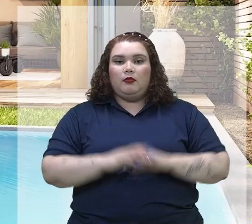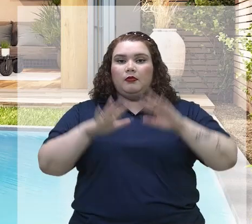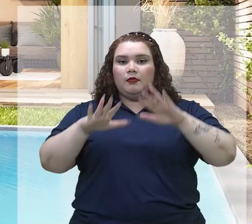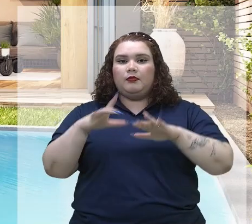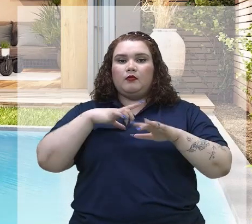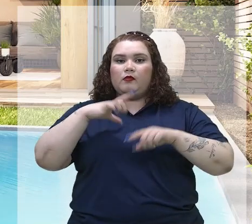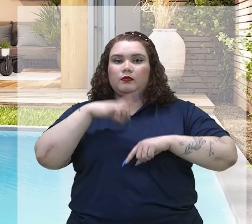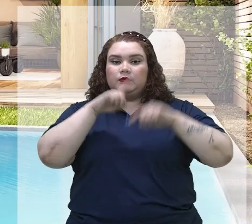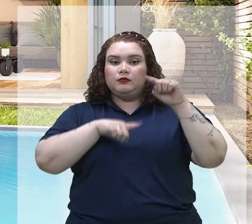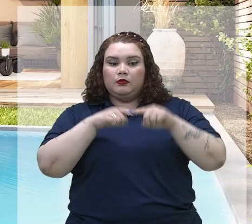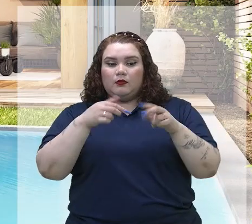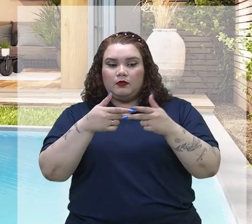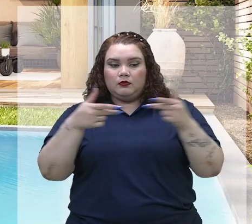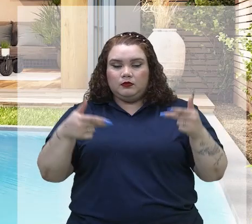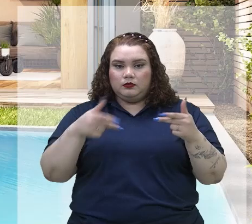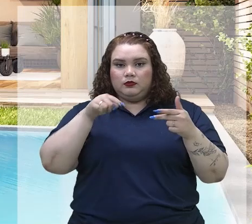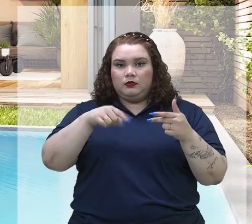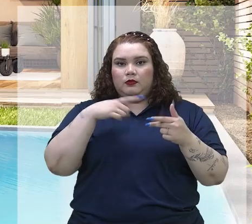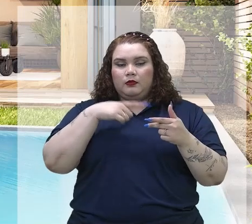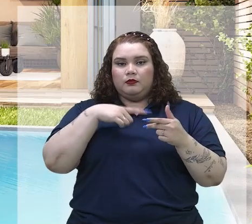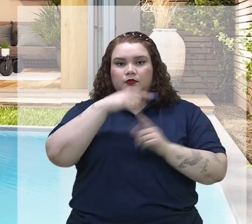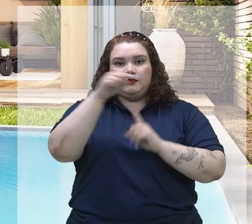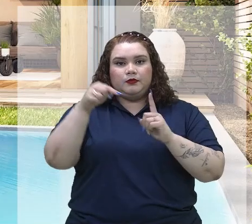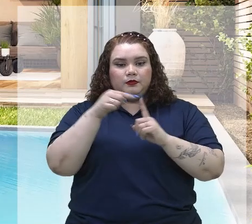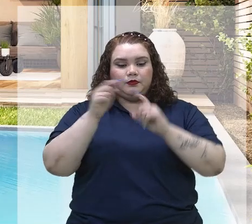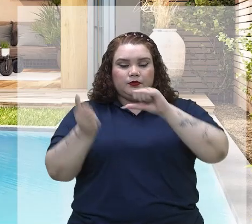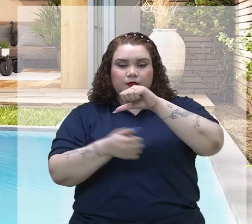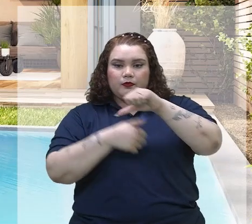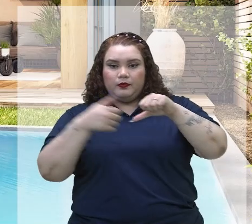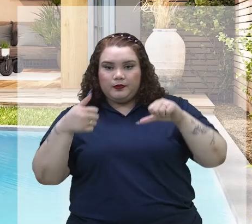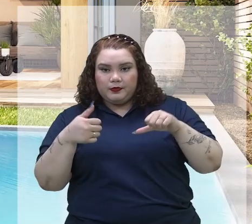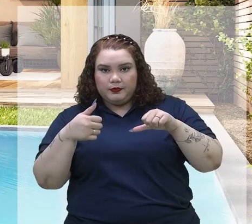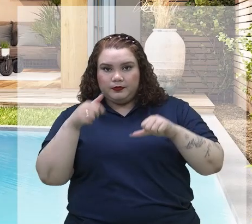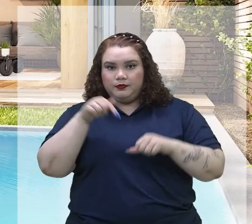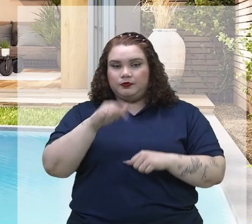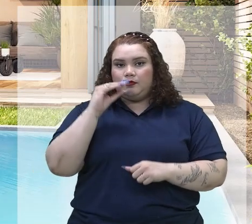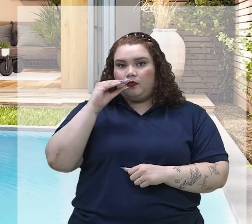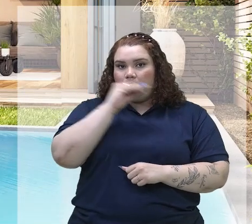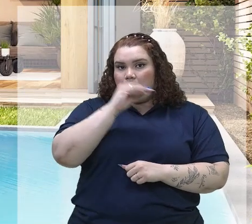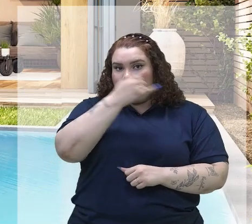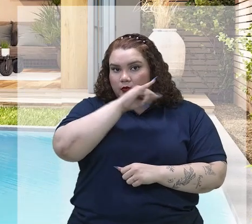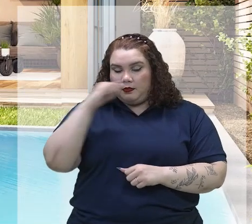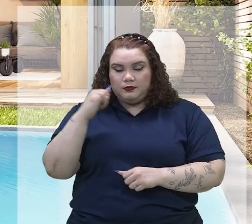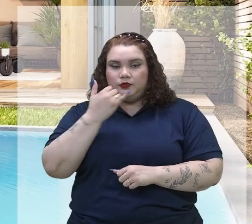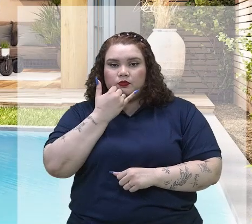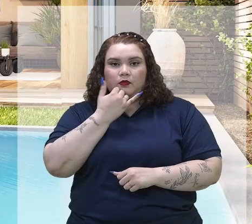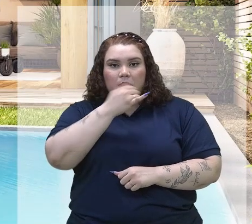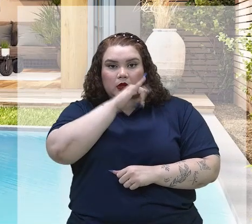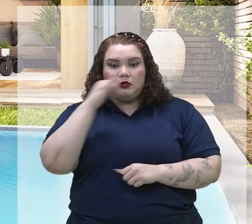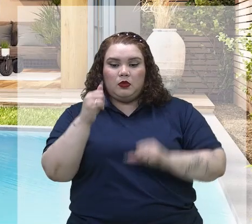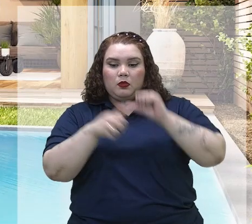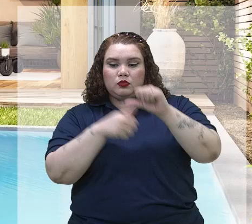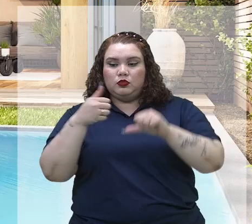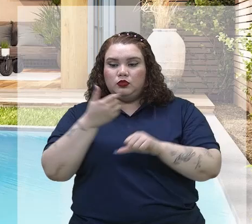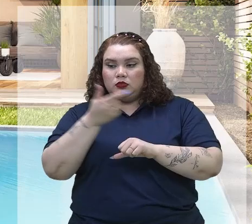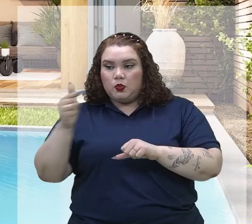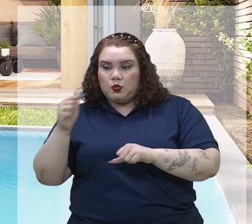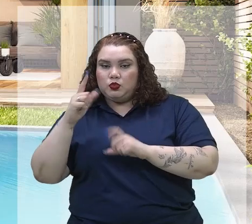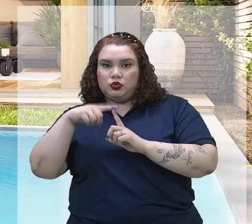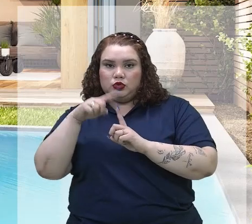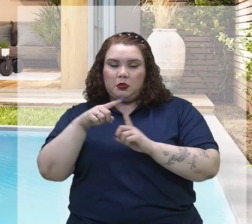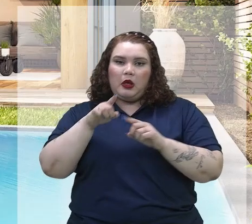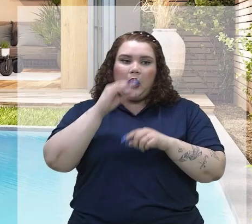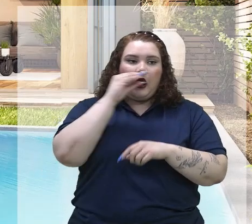responsáveis por essa conversão da energia elétrica em outro tipo de energia, além do calor,